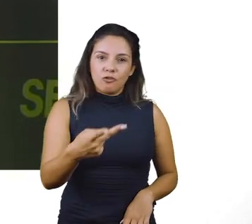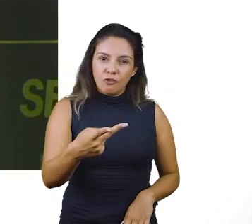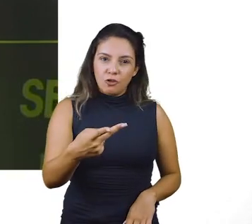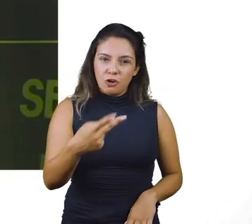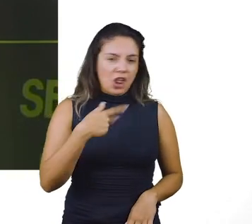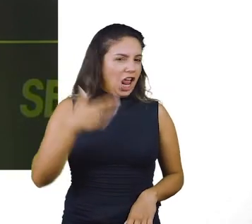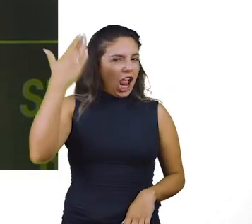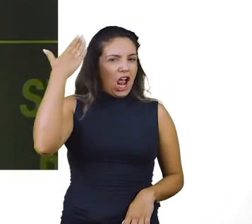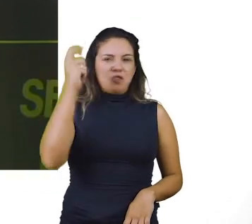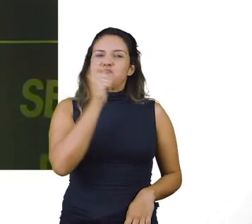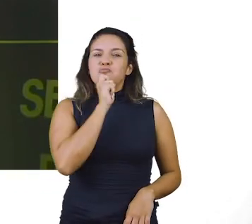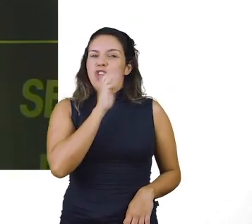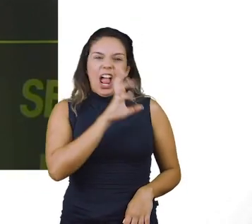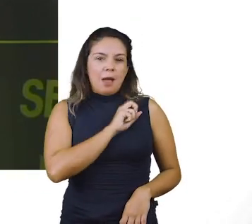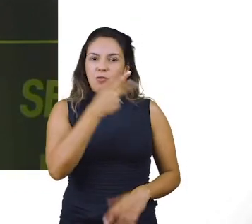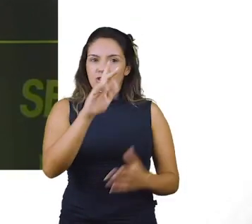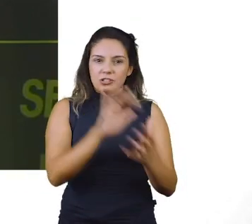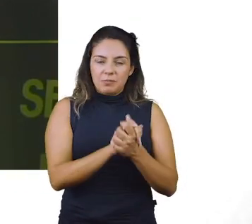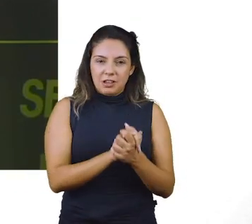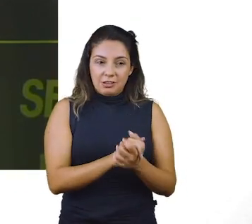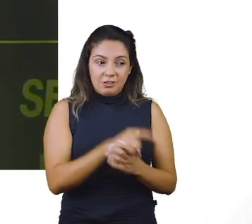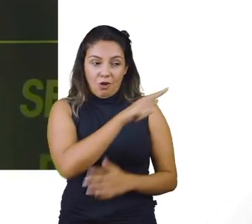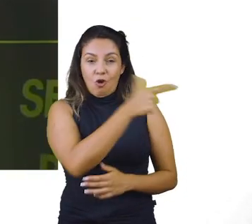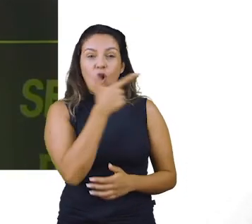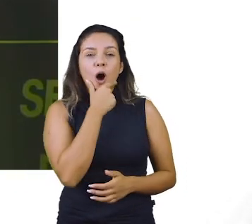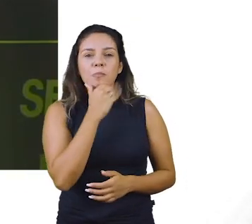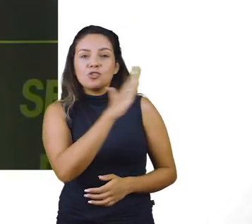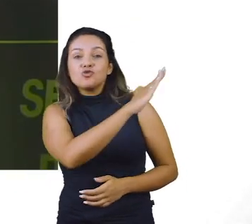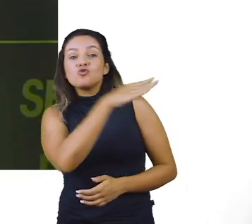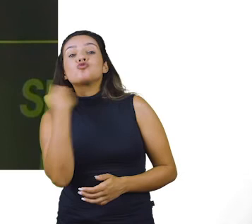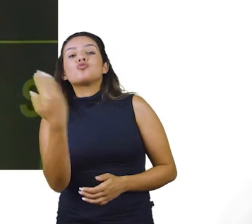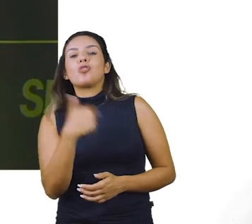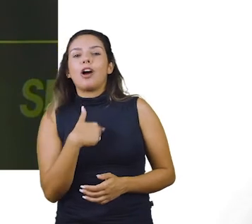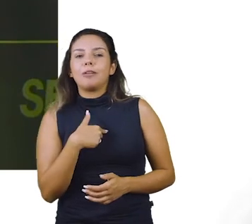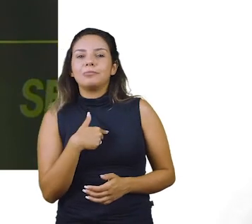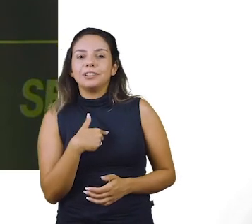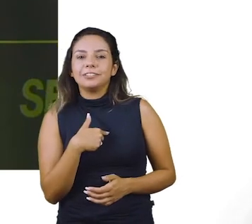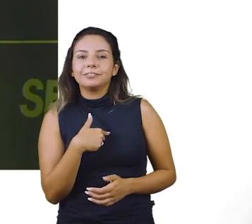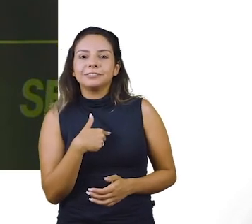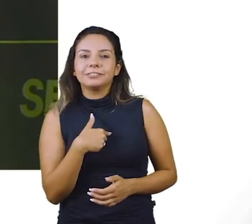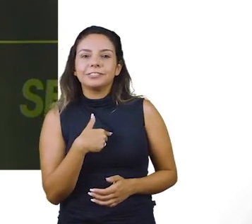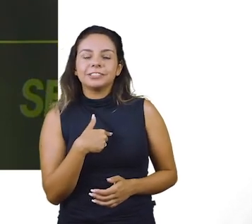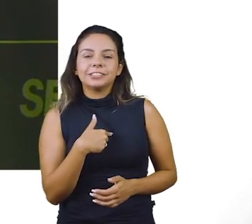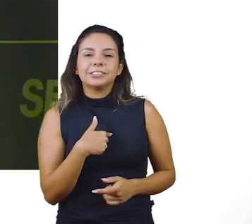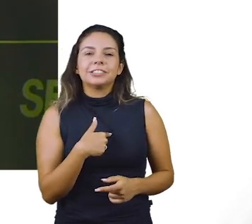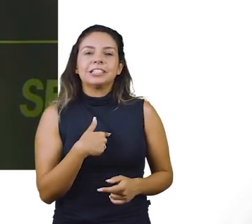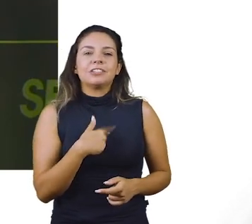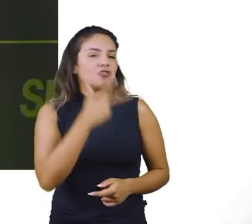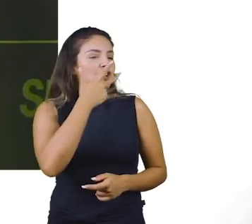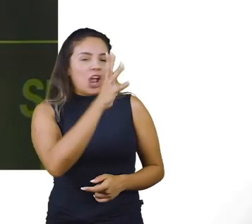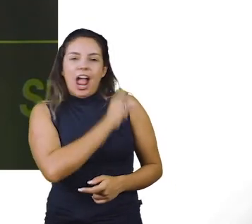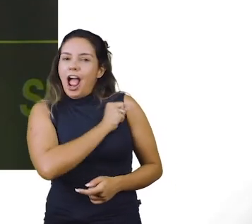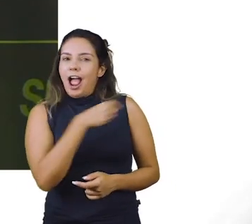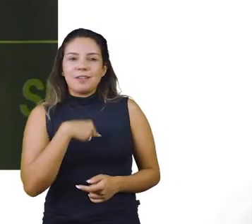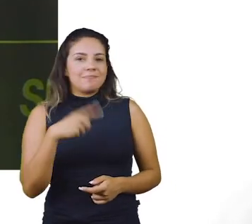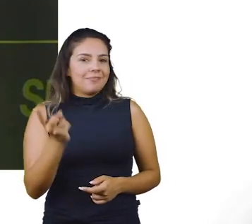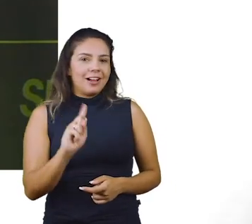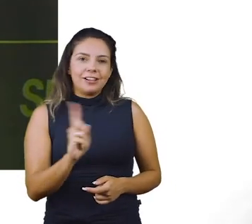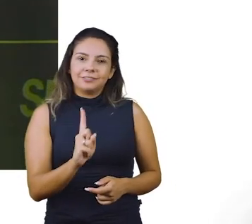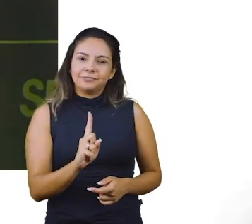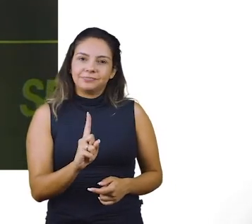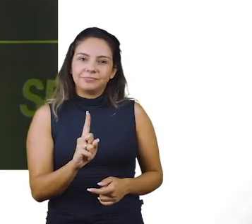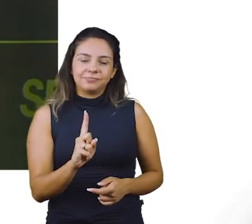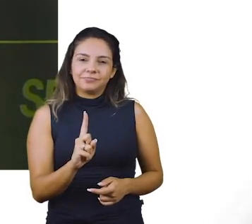amor pegou. Mas então ele, enjoado, confessou que se gostava de mim como eu era dantes. Me joguei as